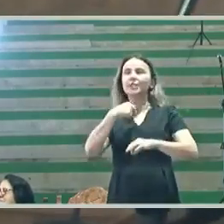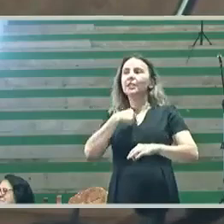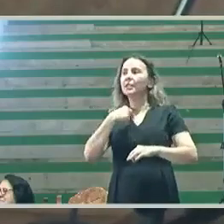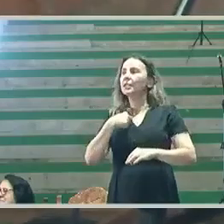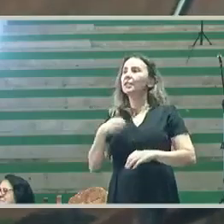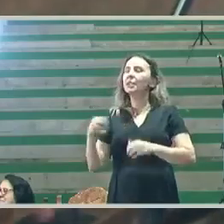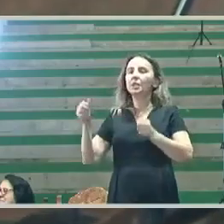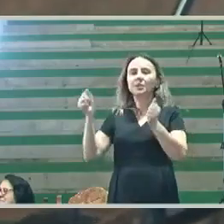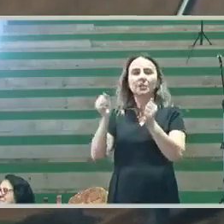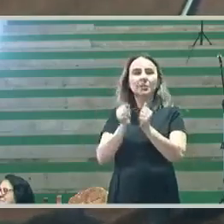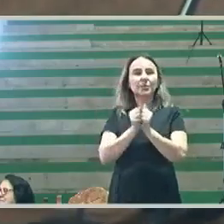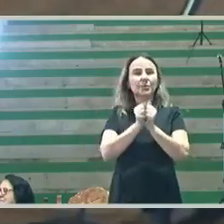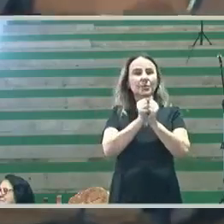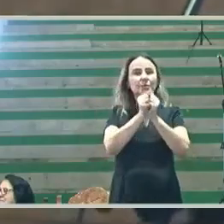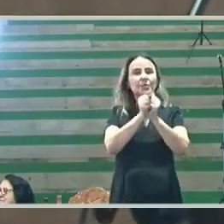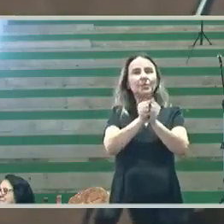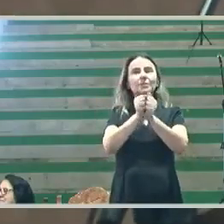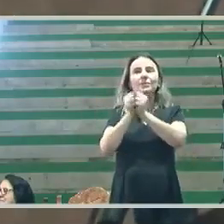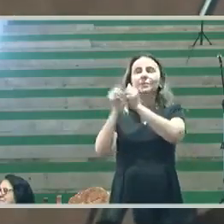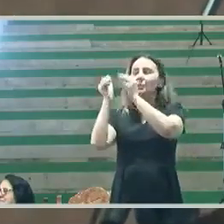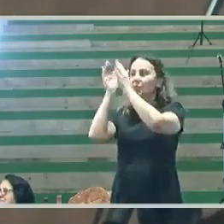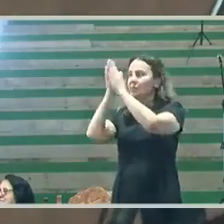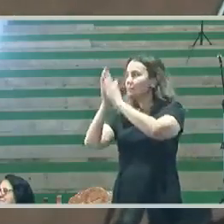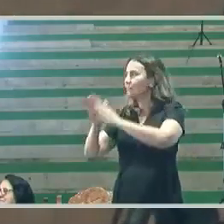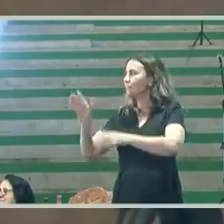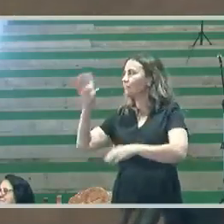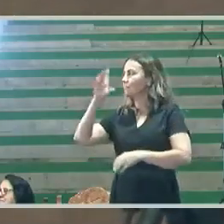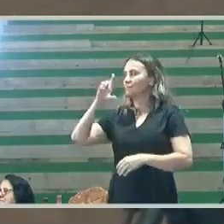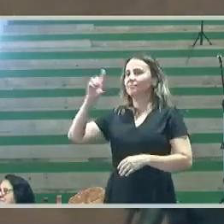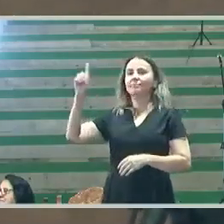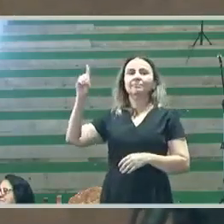com os pentecostais, e nós vamos dar lugar junto.